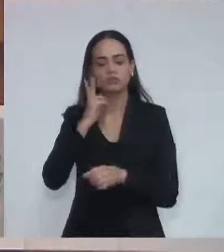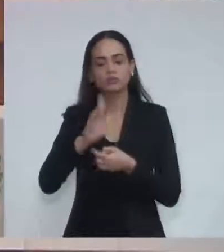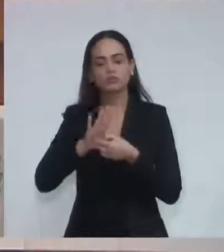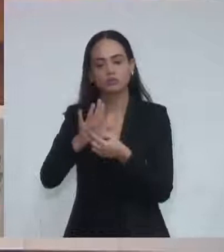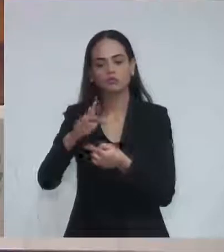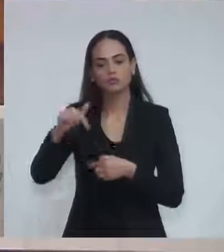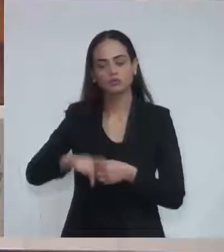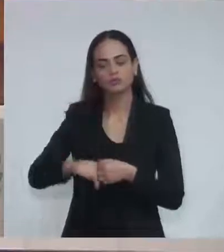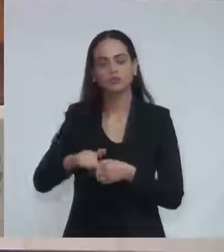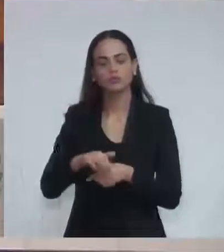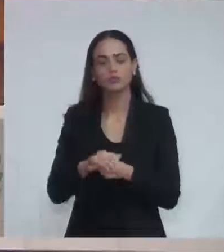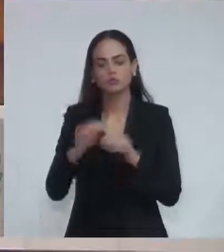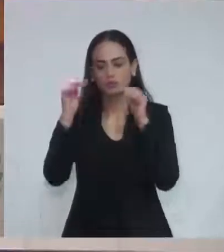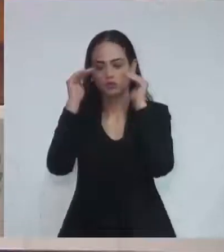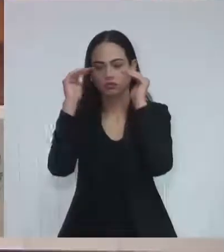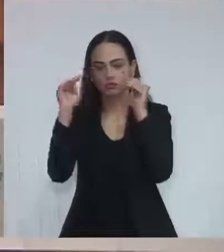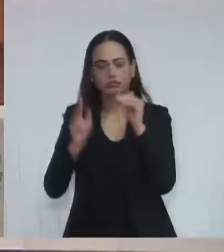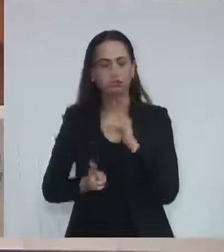União.